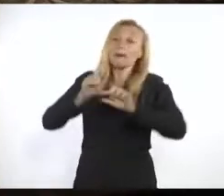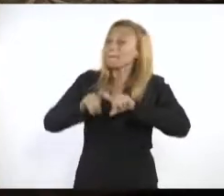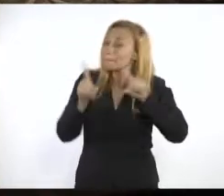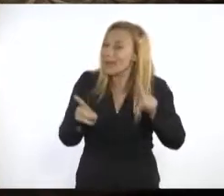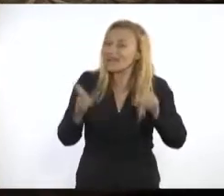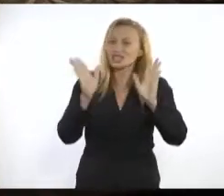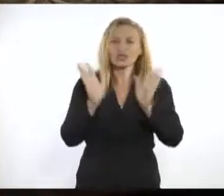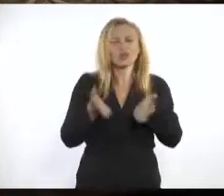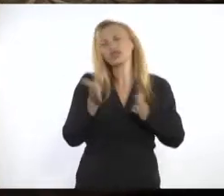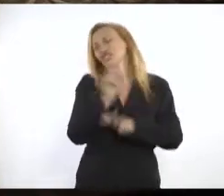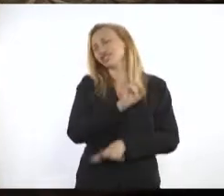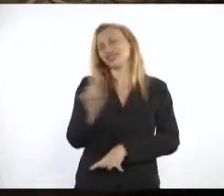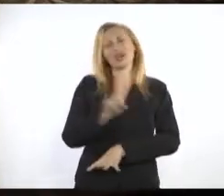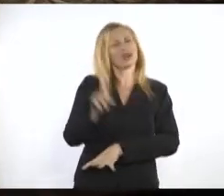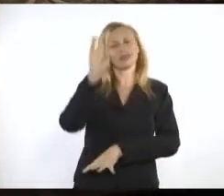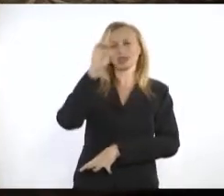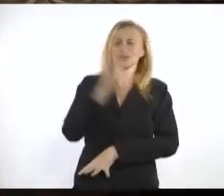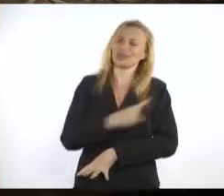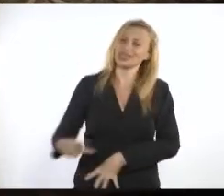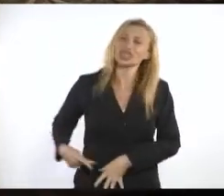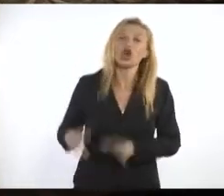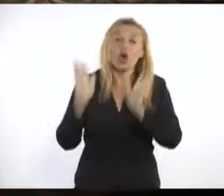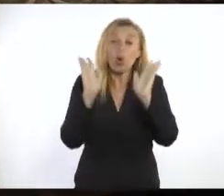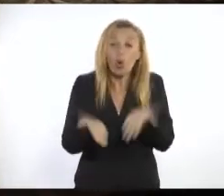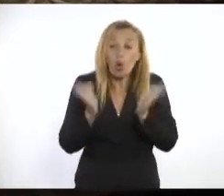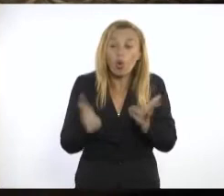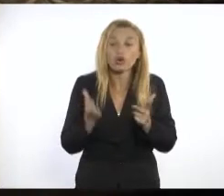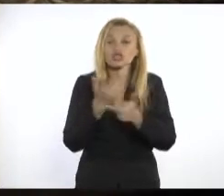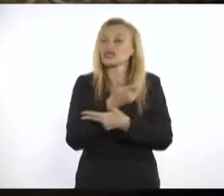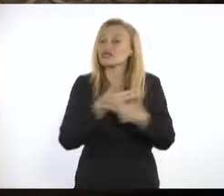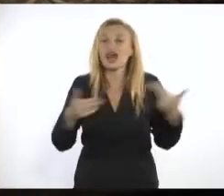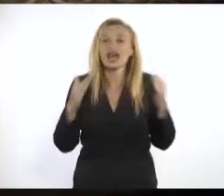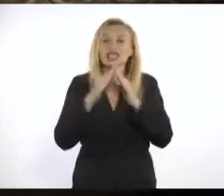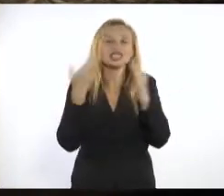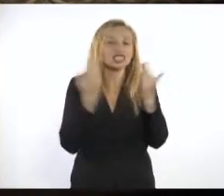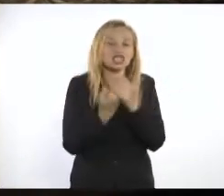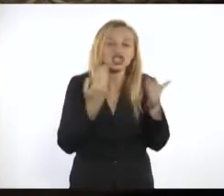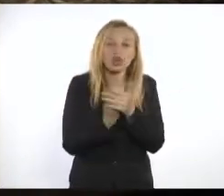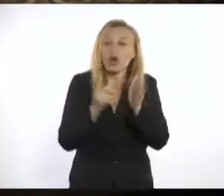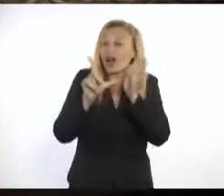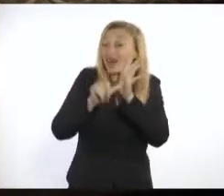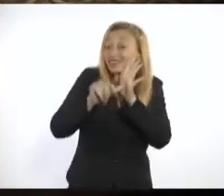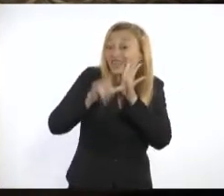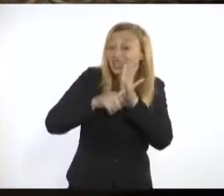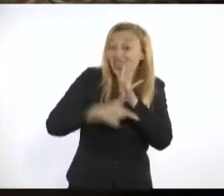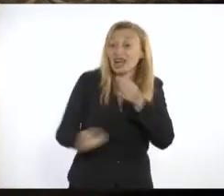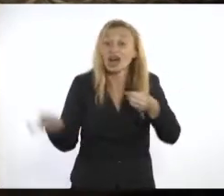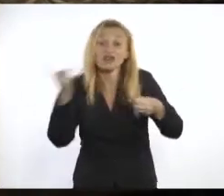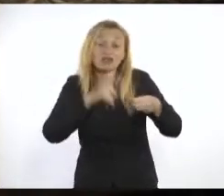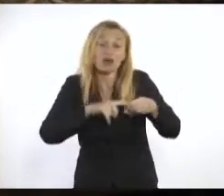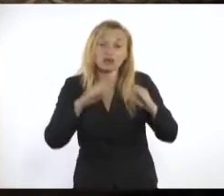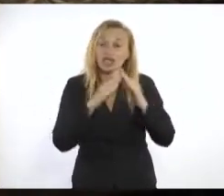hoje não, senhor presidente. Hoje, muitas das escolas atrasaram o seu retorno